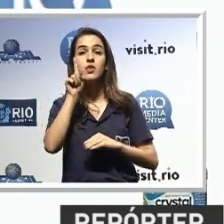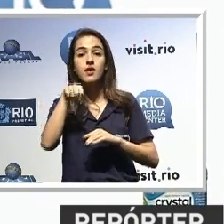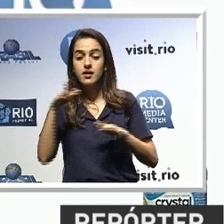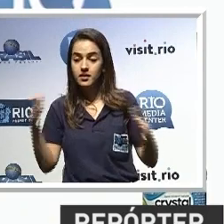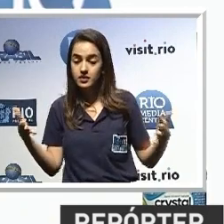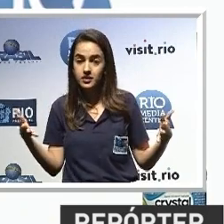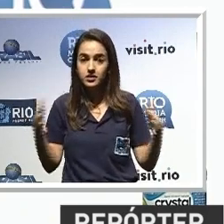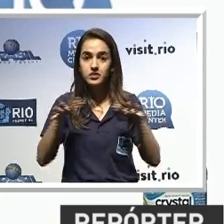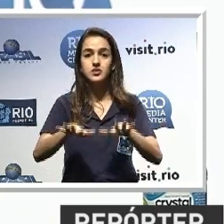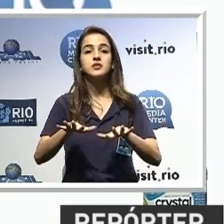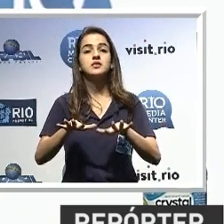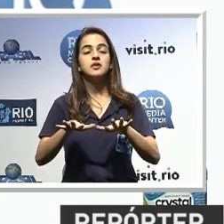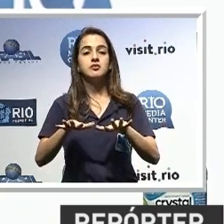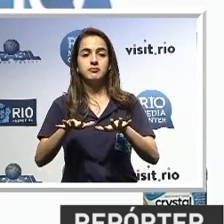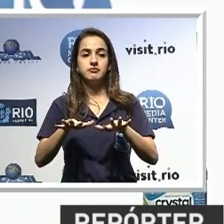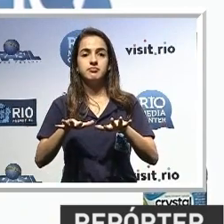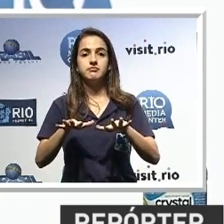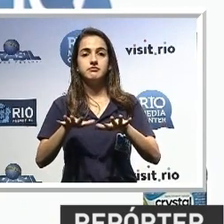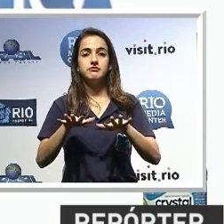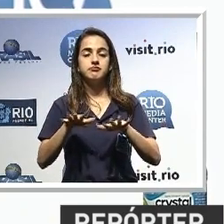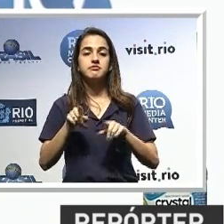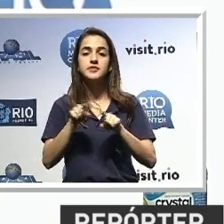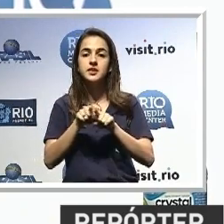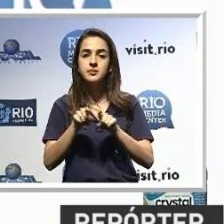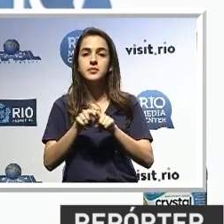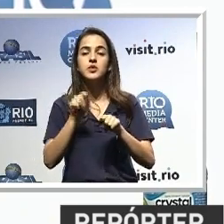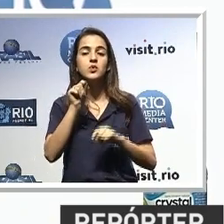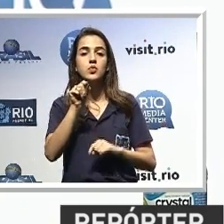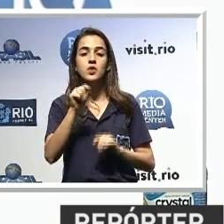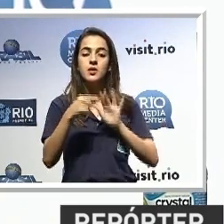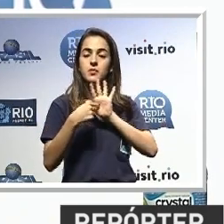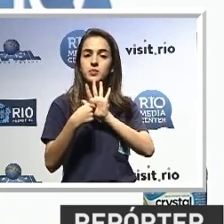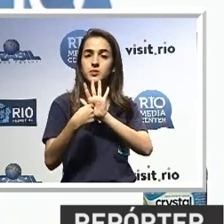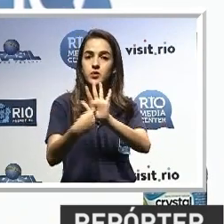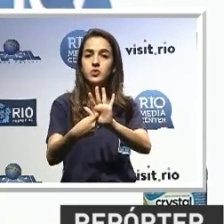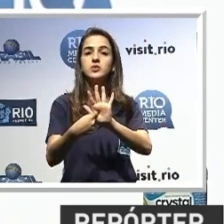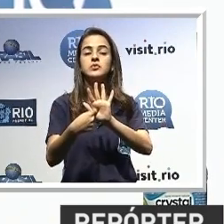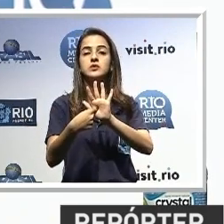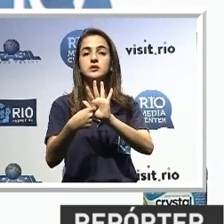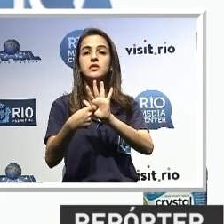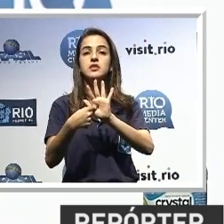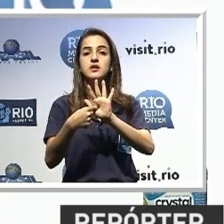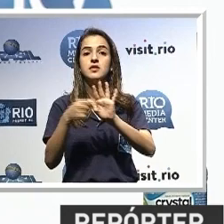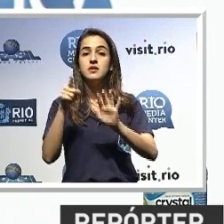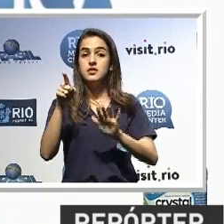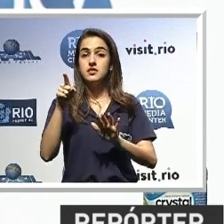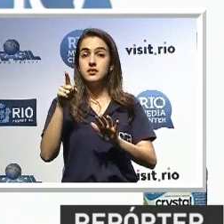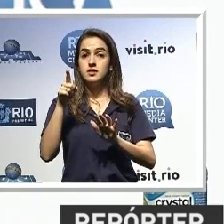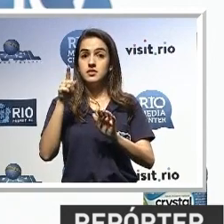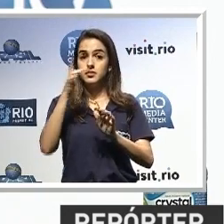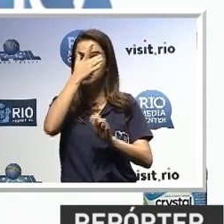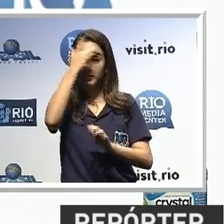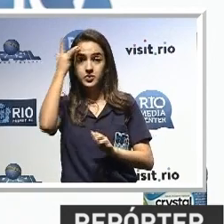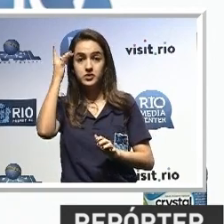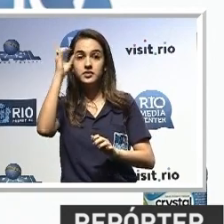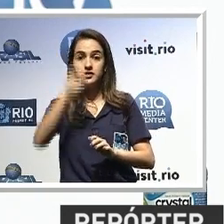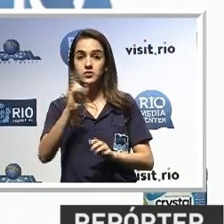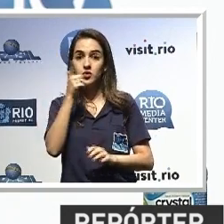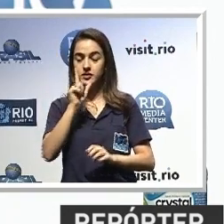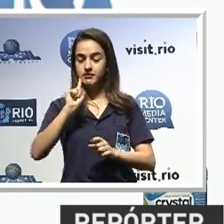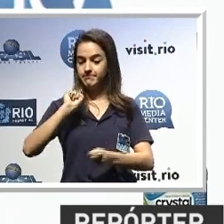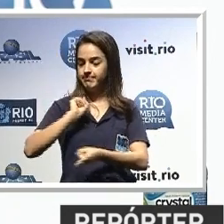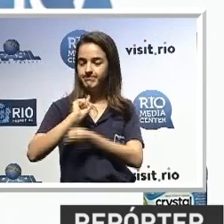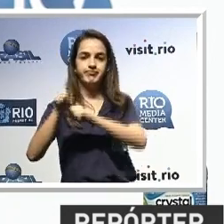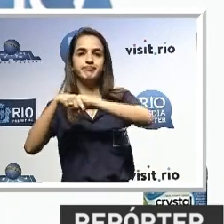inclusão trata de mostrar a superação de se mostrar